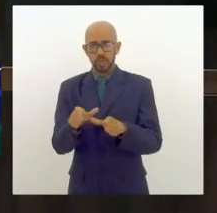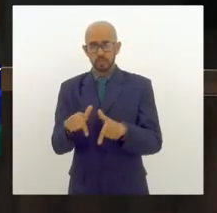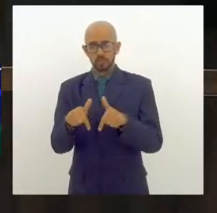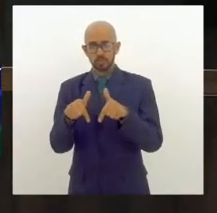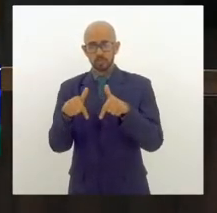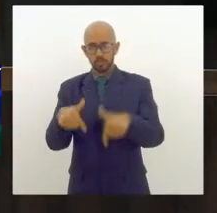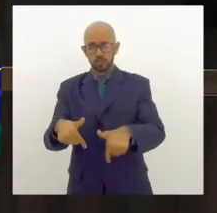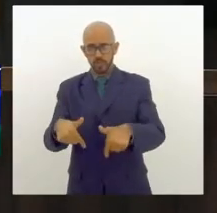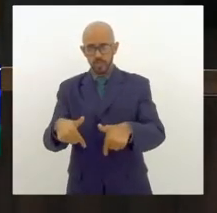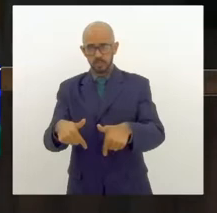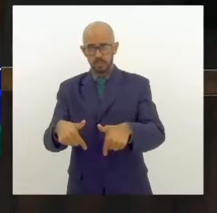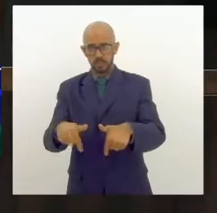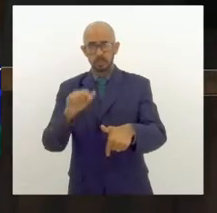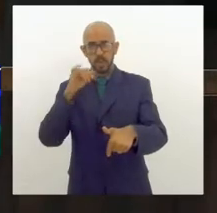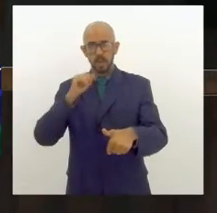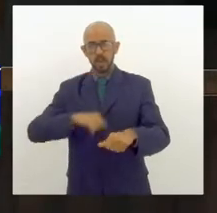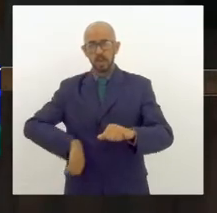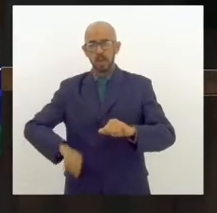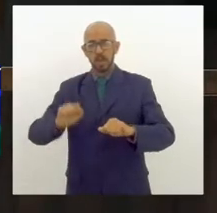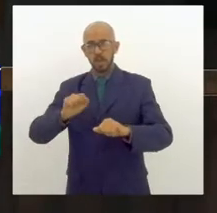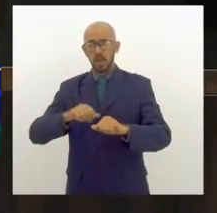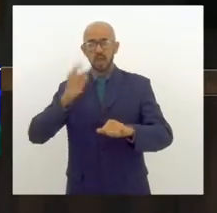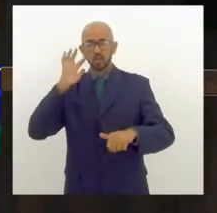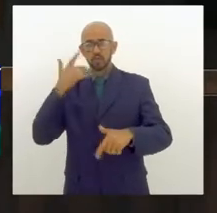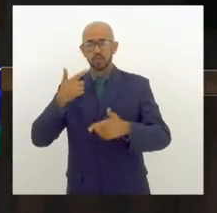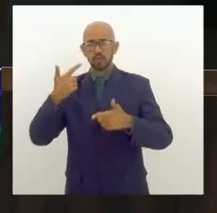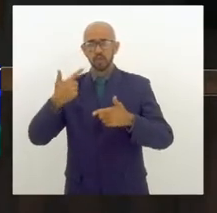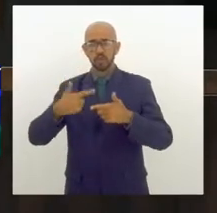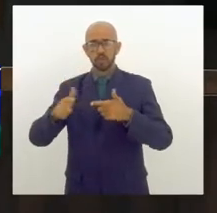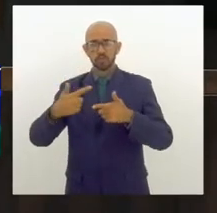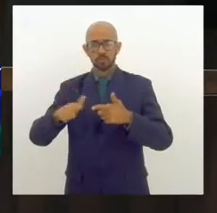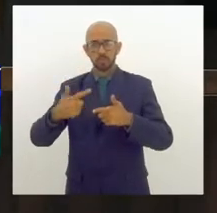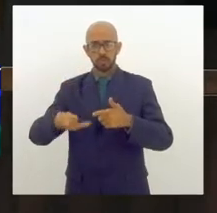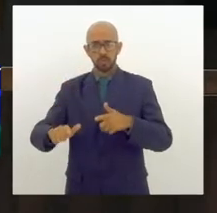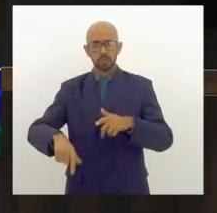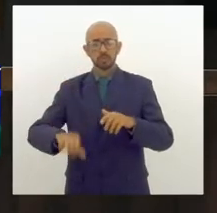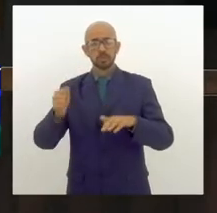que adote as providências no sentido de sanar a omissão legislativa realizando a regulamentação da Lei